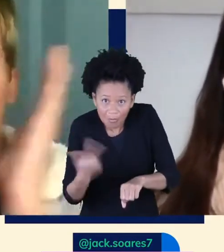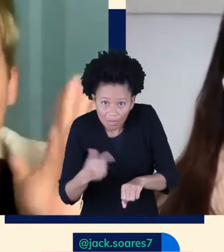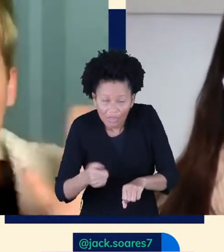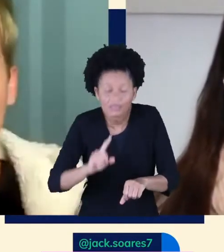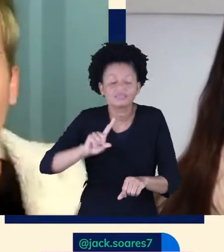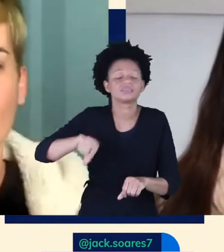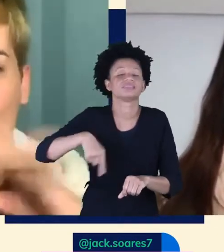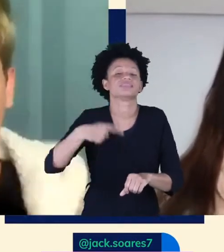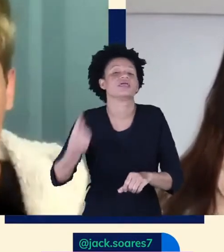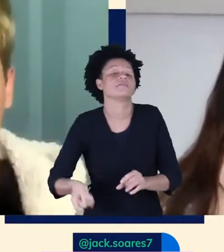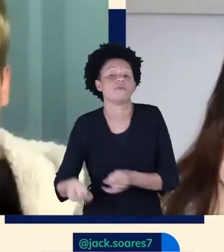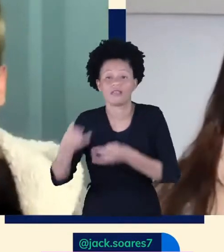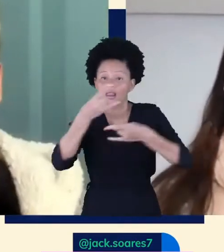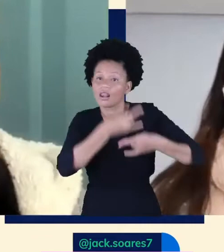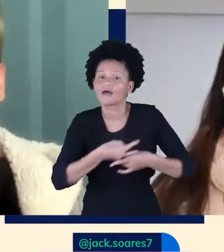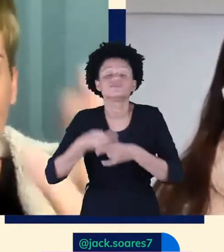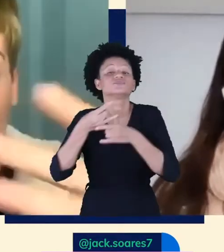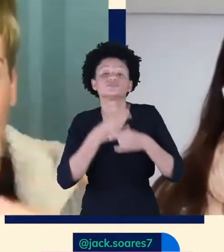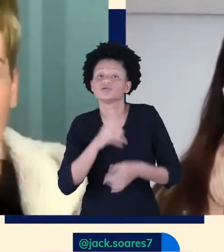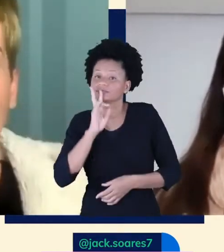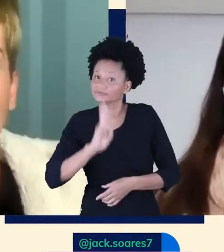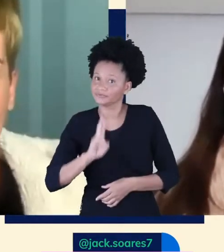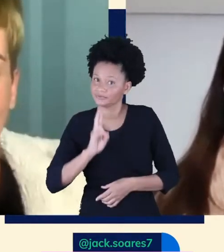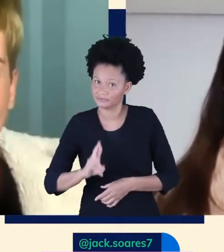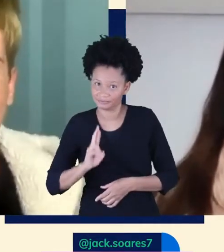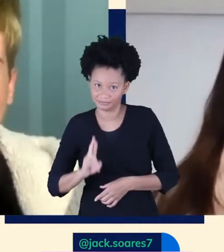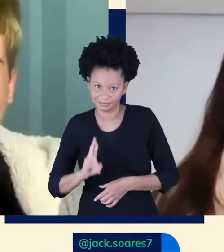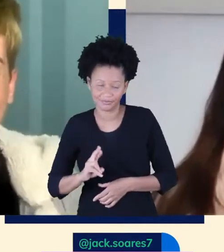aqui, a gente faz uma live só das respostas das perguntas que